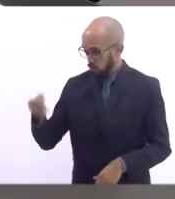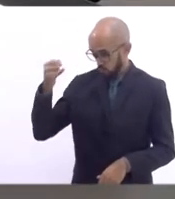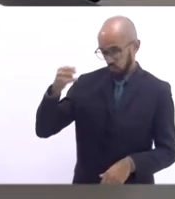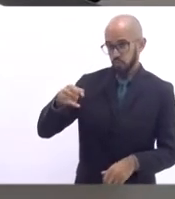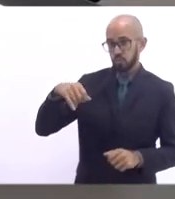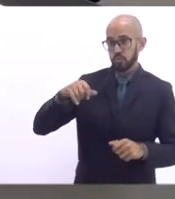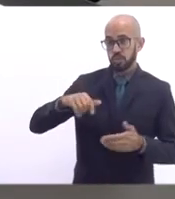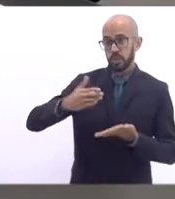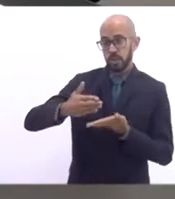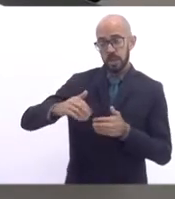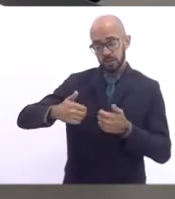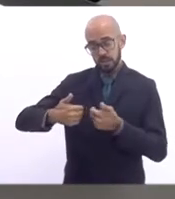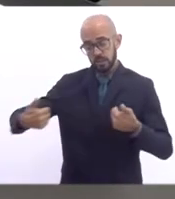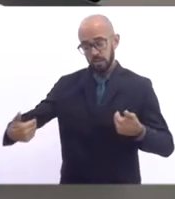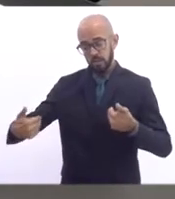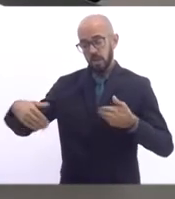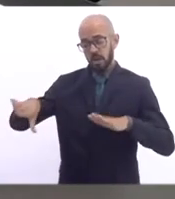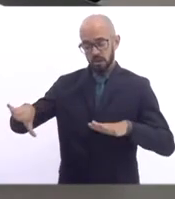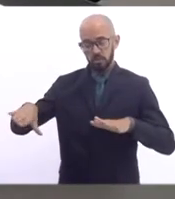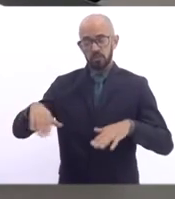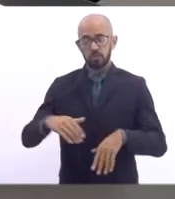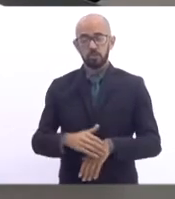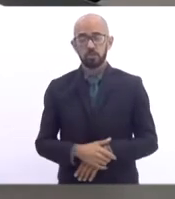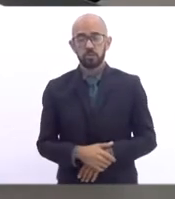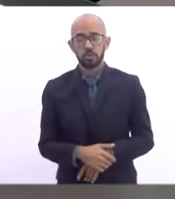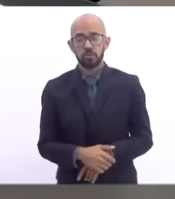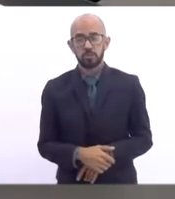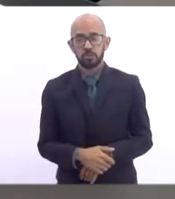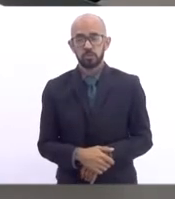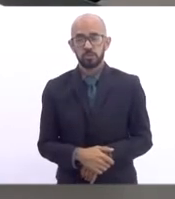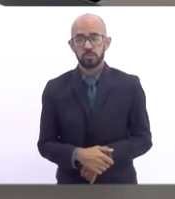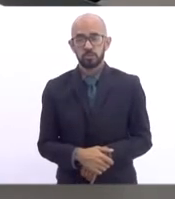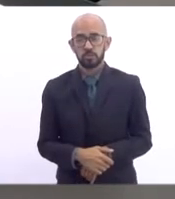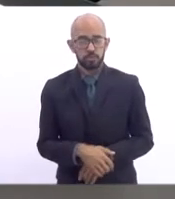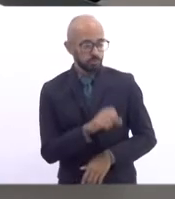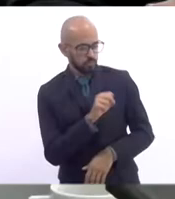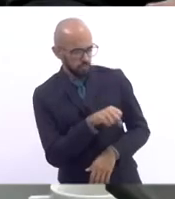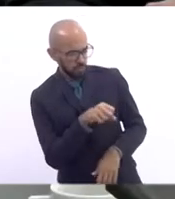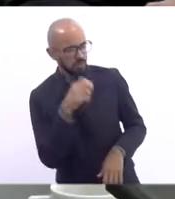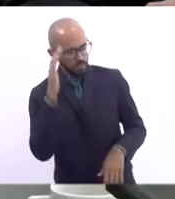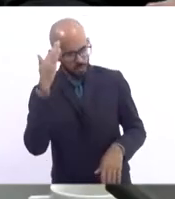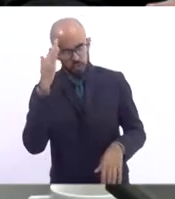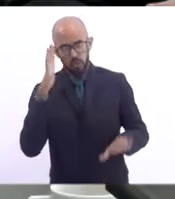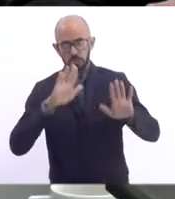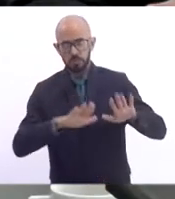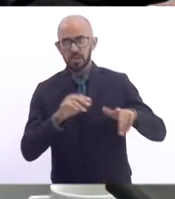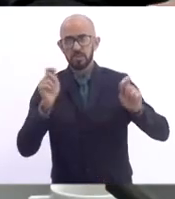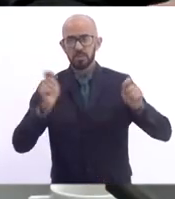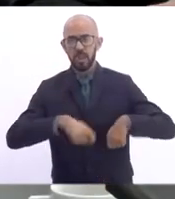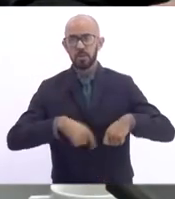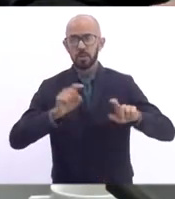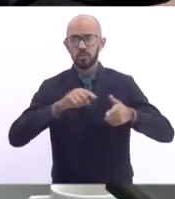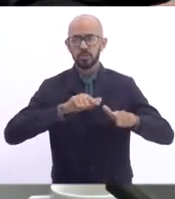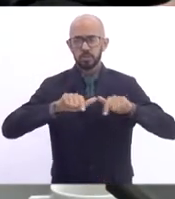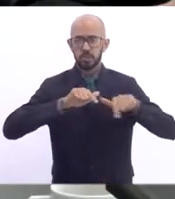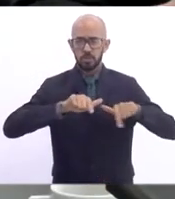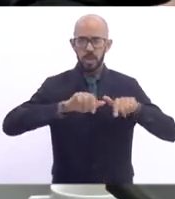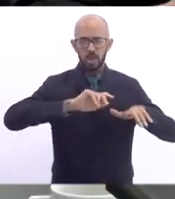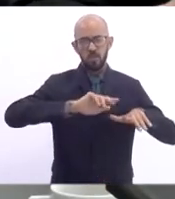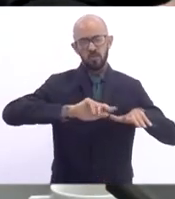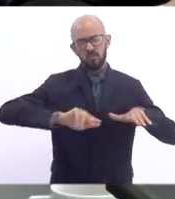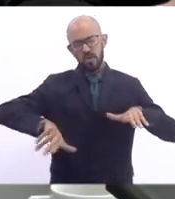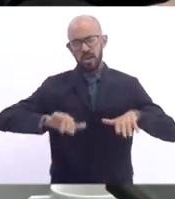né a dependência deixa e você pode trabalhar com diferentes composições